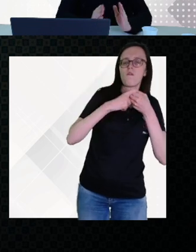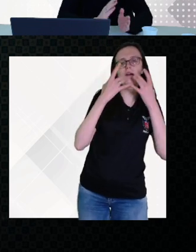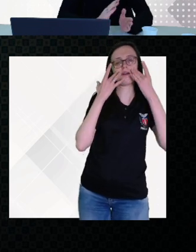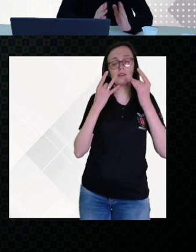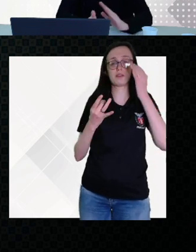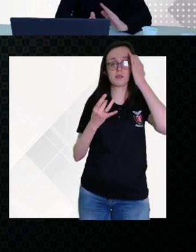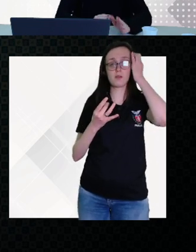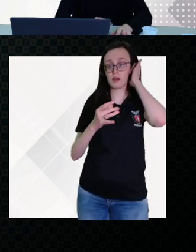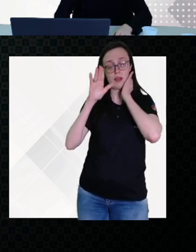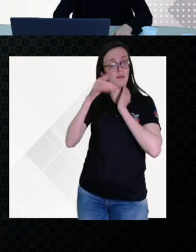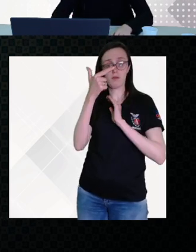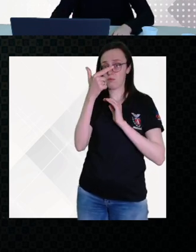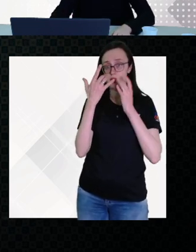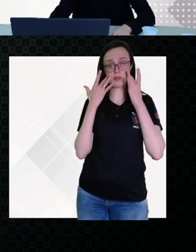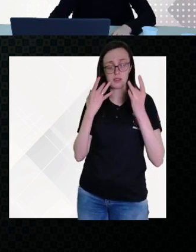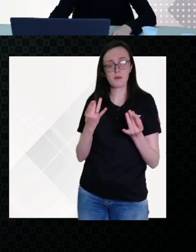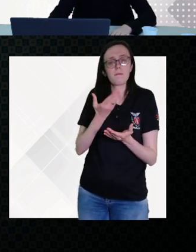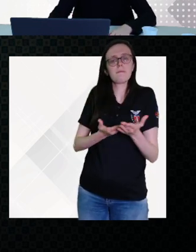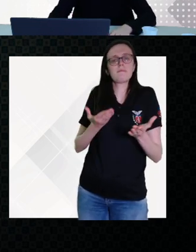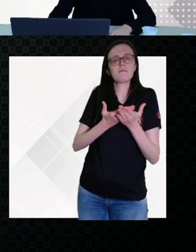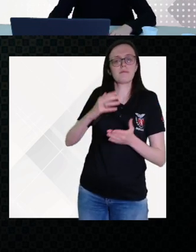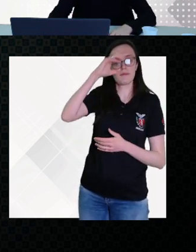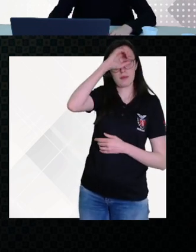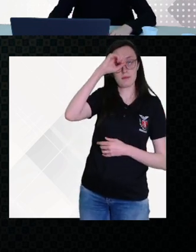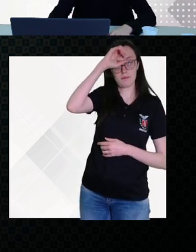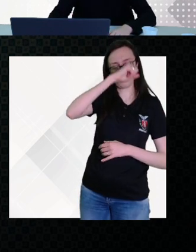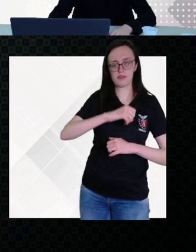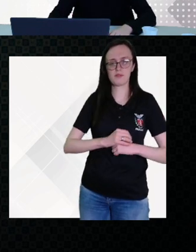atenção se perde muita coisa da aprendizagem.